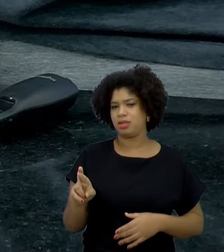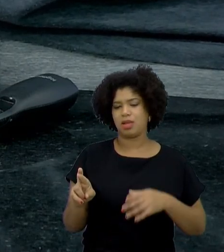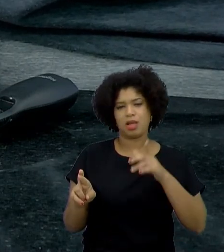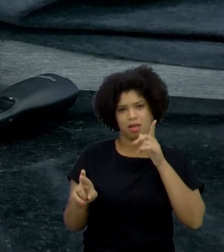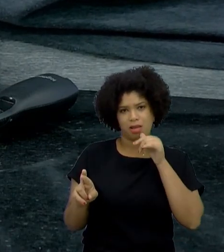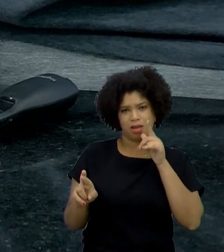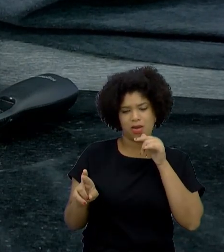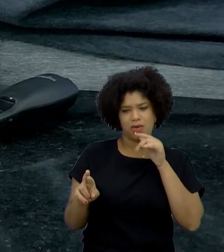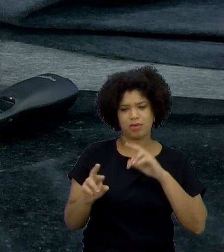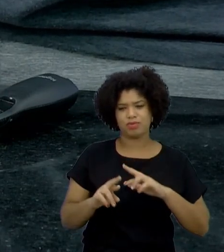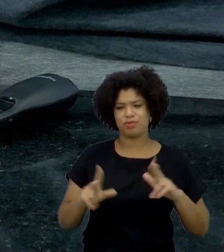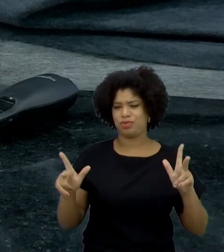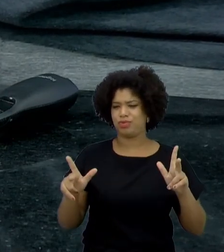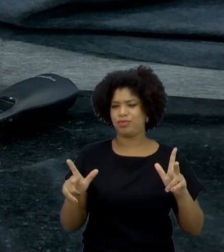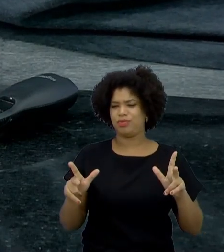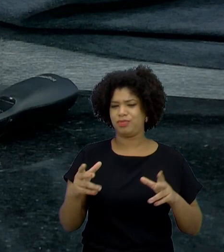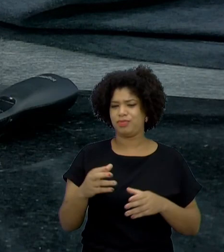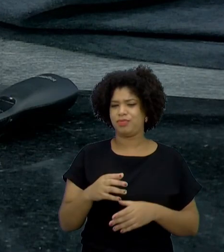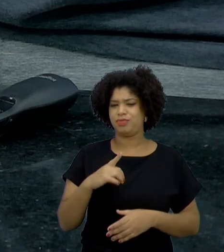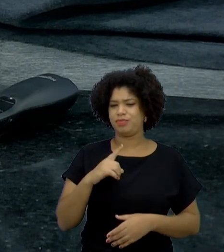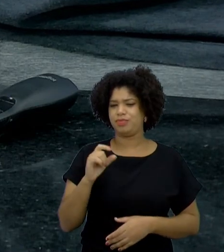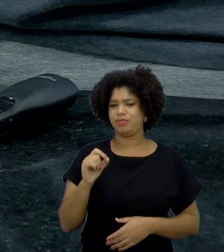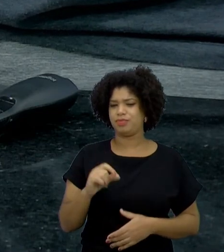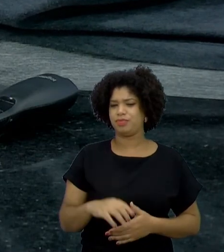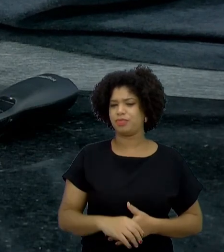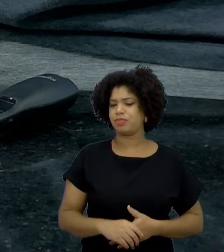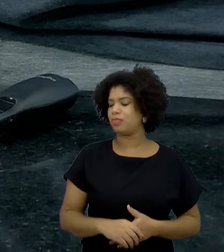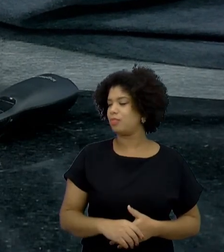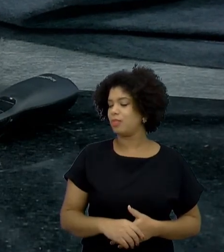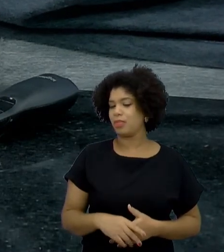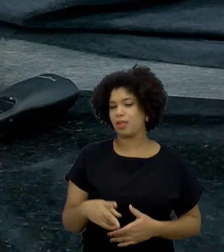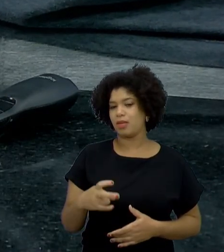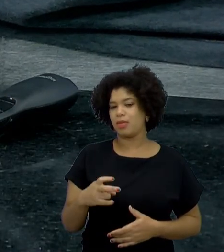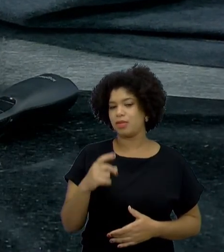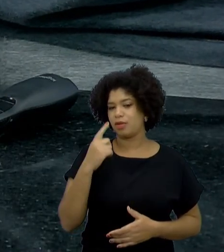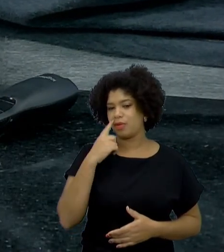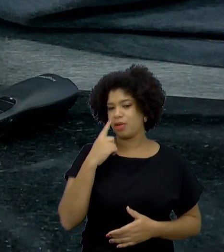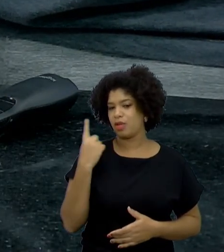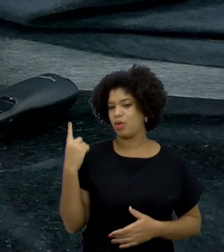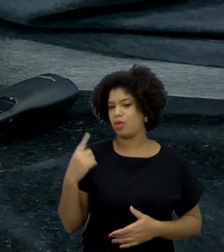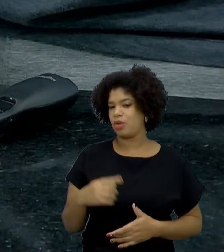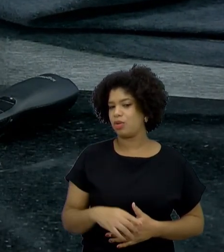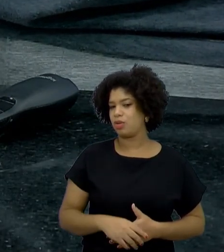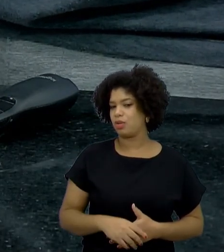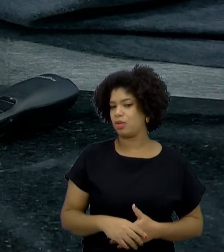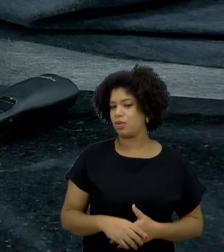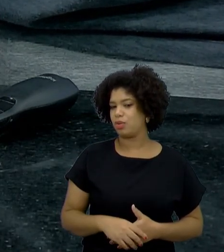diferente do que quando a gente fala de água. Olha o que acontece com a caneta, ó.